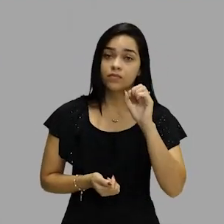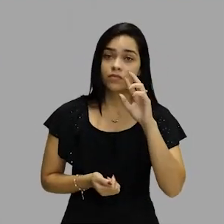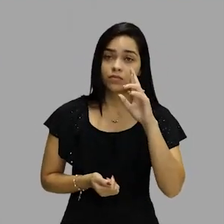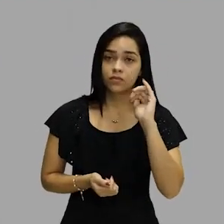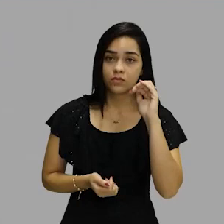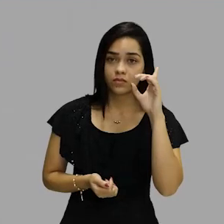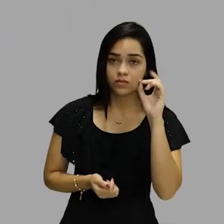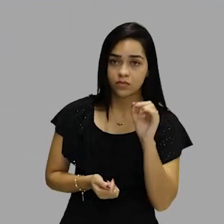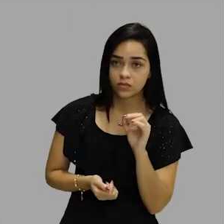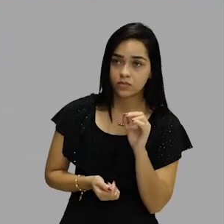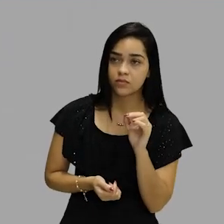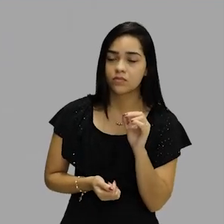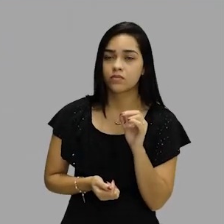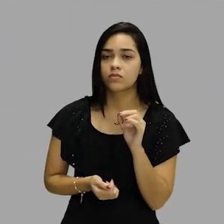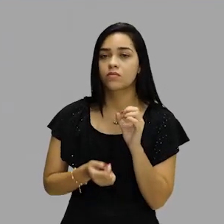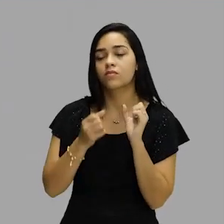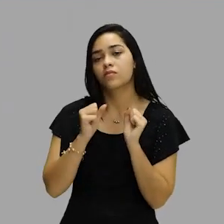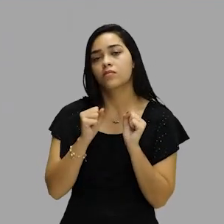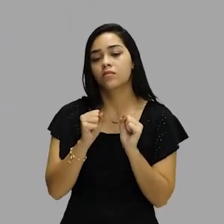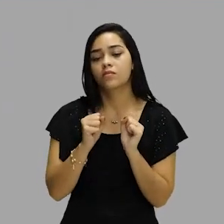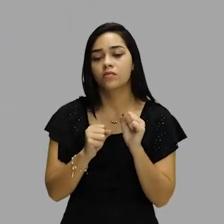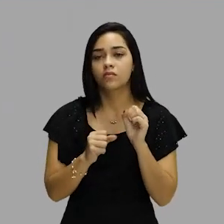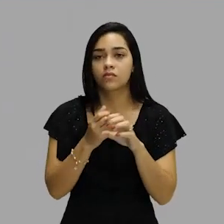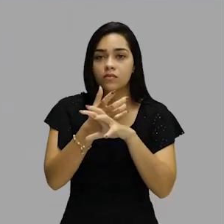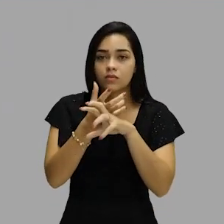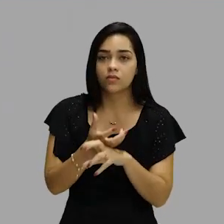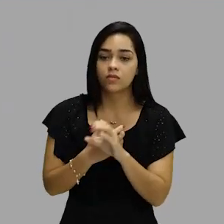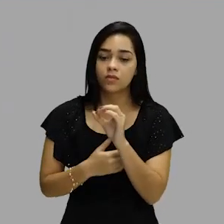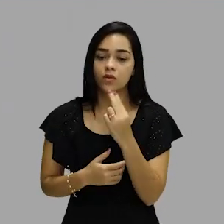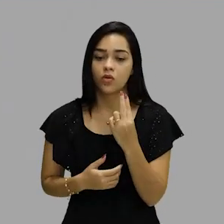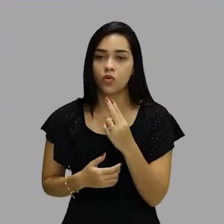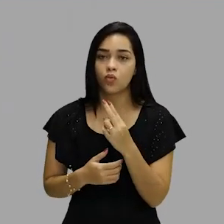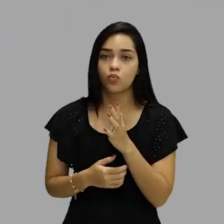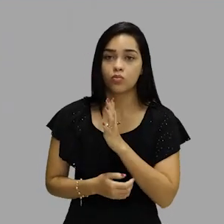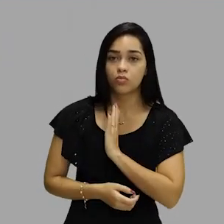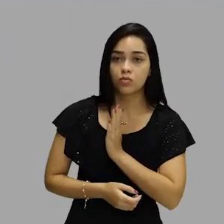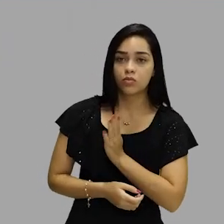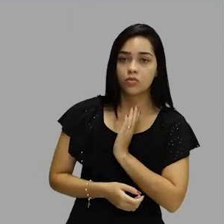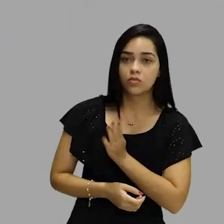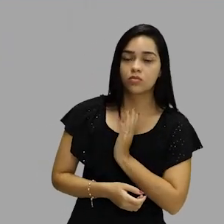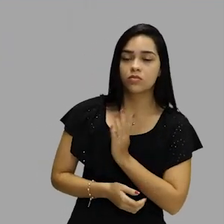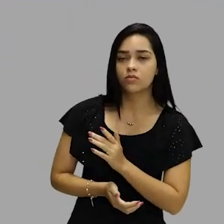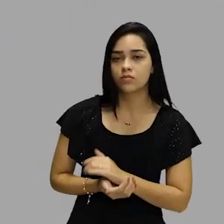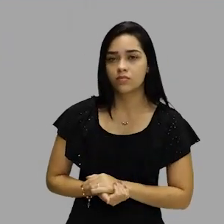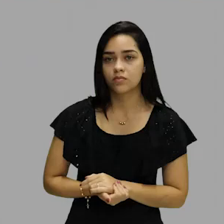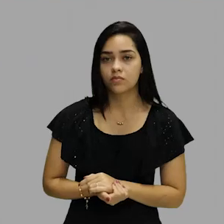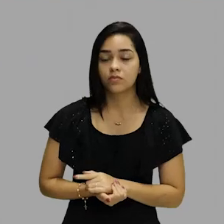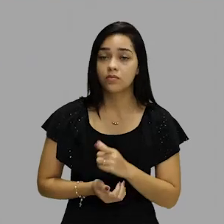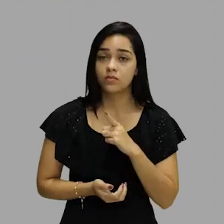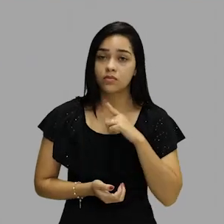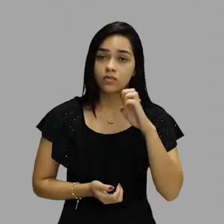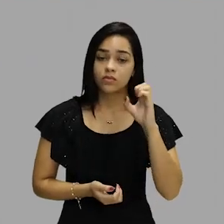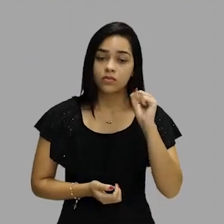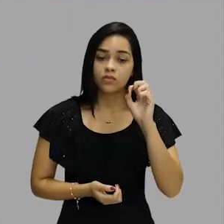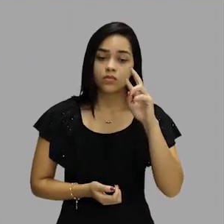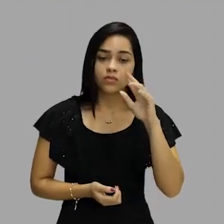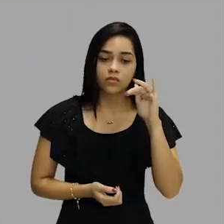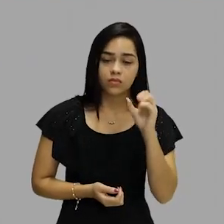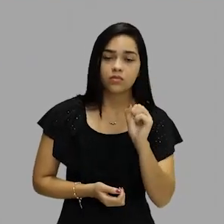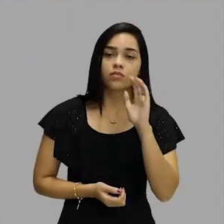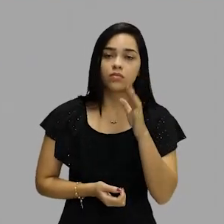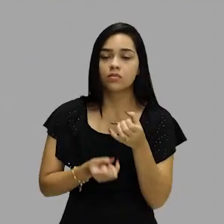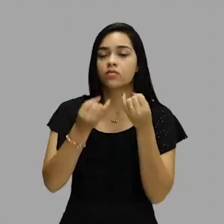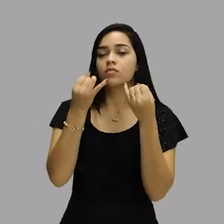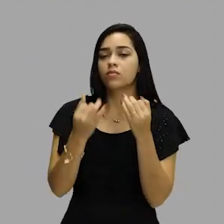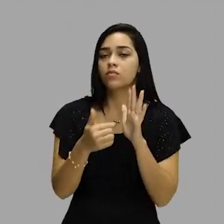estriado, ele pode ser esquelético ou ele pode ser cardíaco. E essas estrias aqui, como eu já